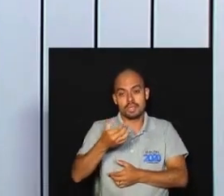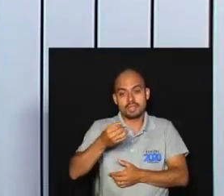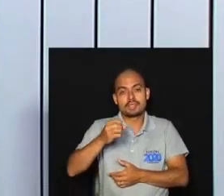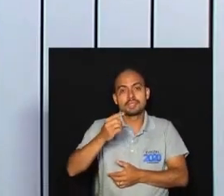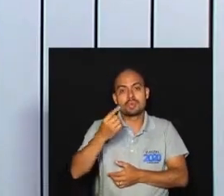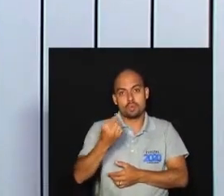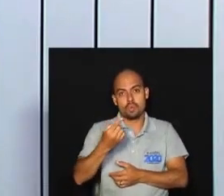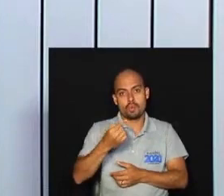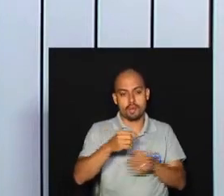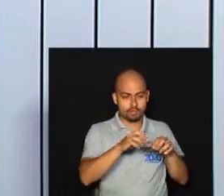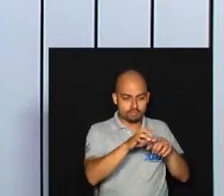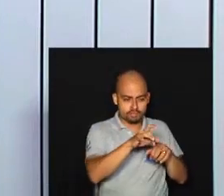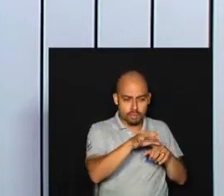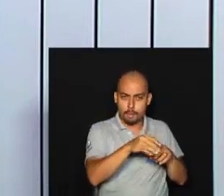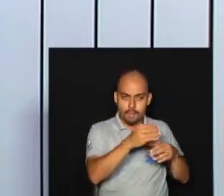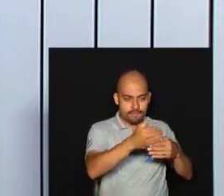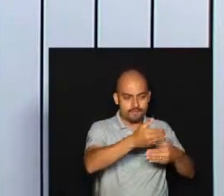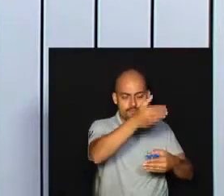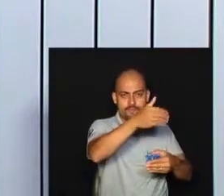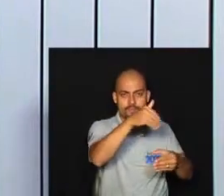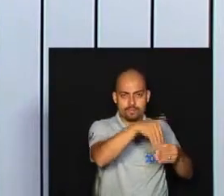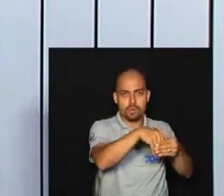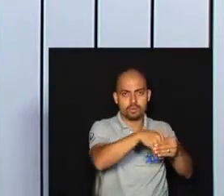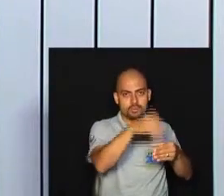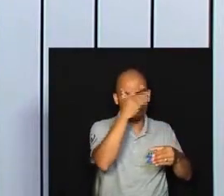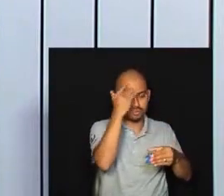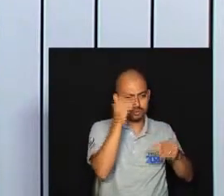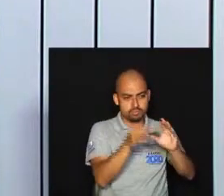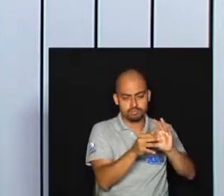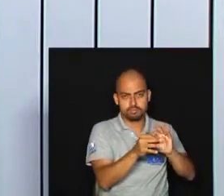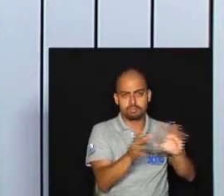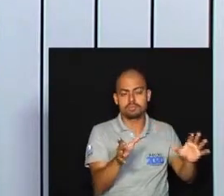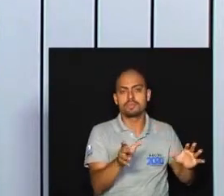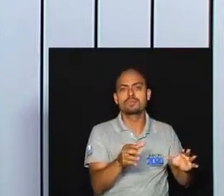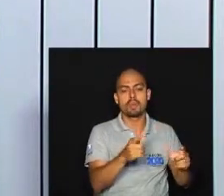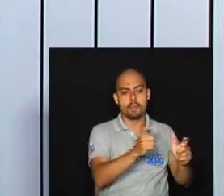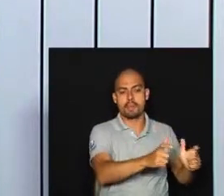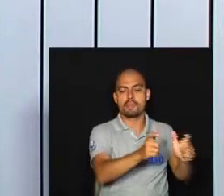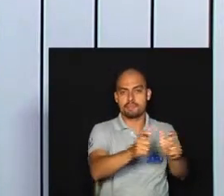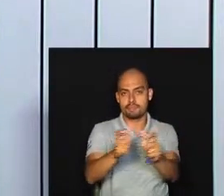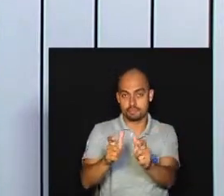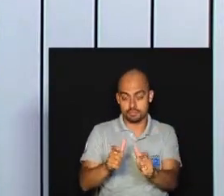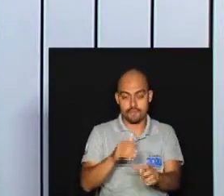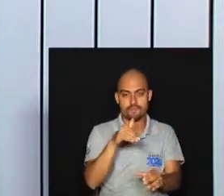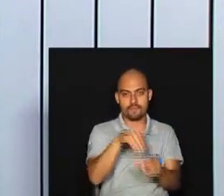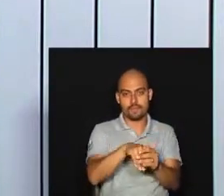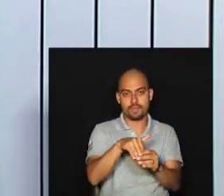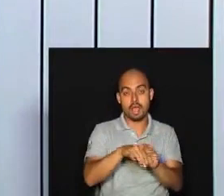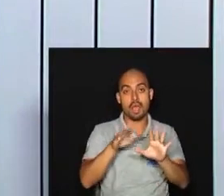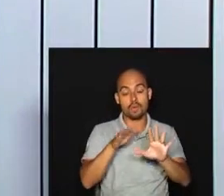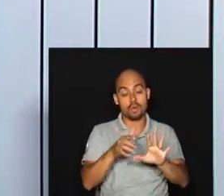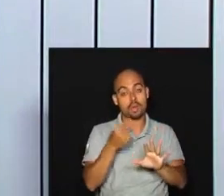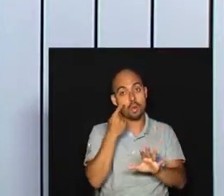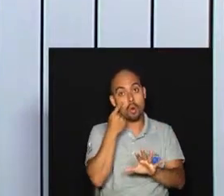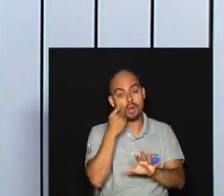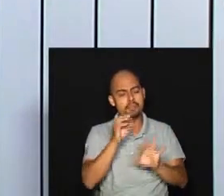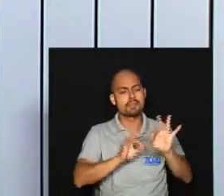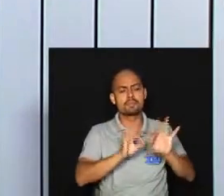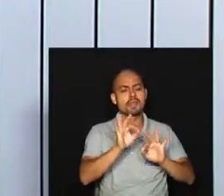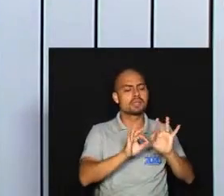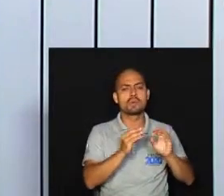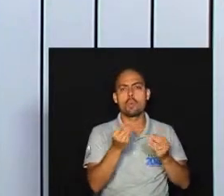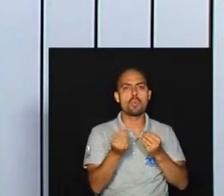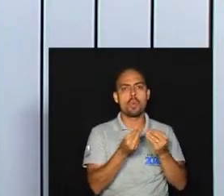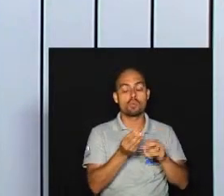2.201 urnas eletrônicas à disposição de todos nos locais de votação. Agora, confira a preparação que as